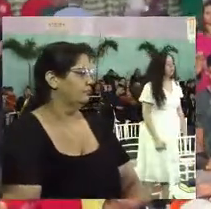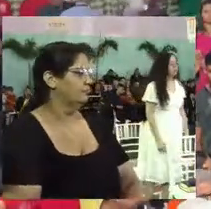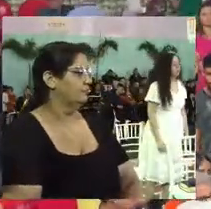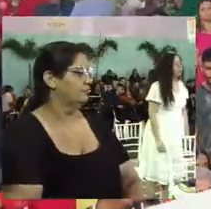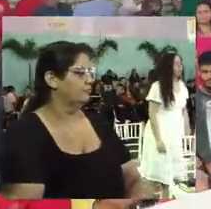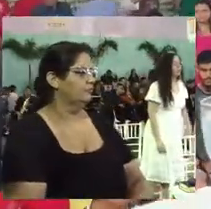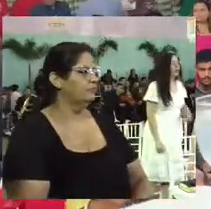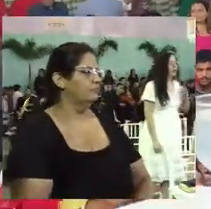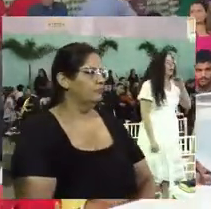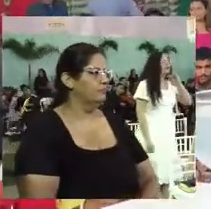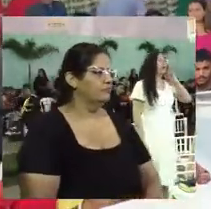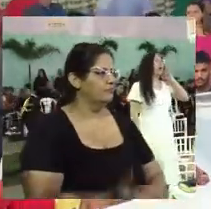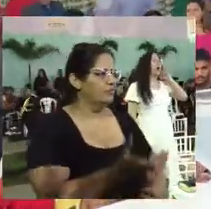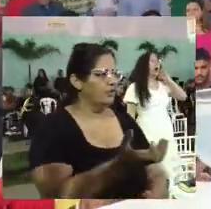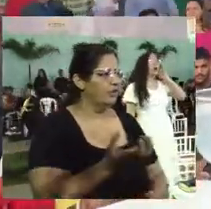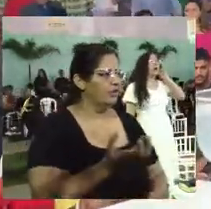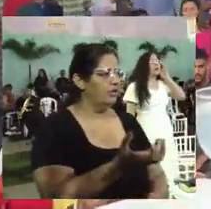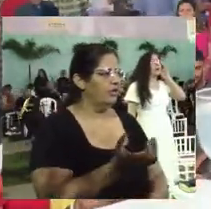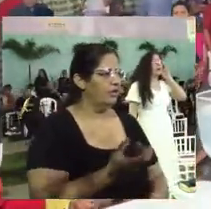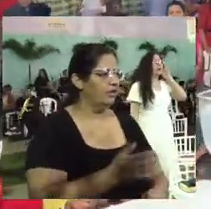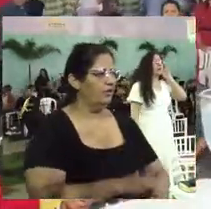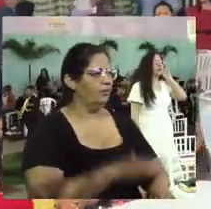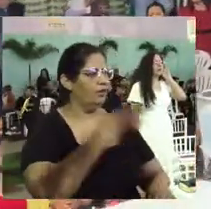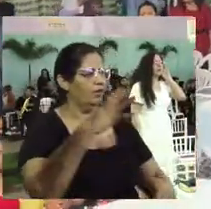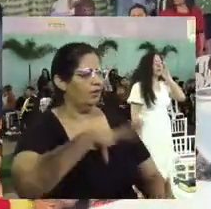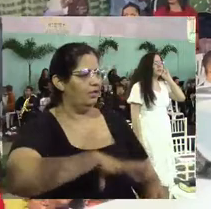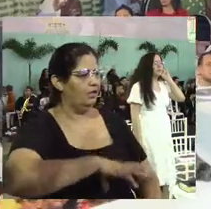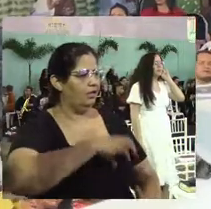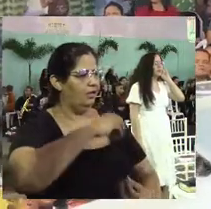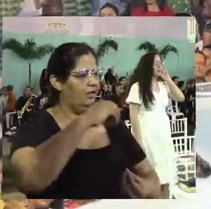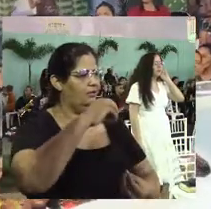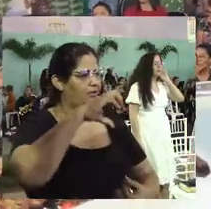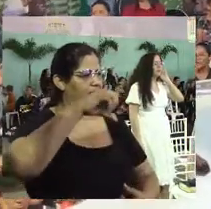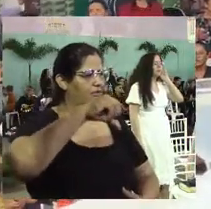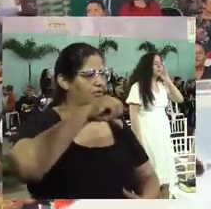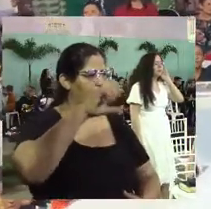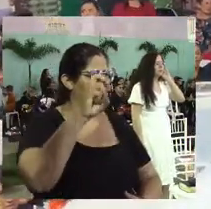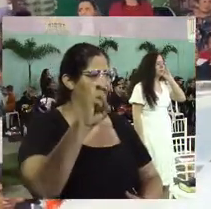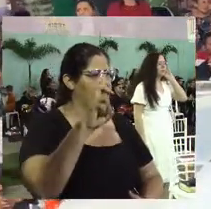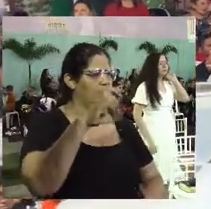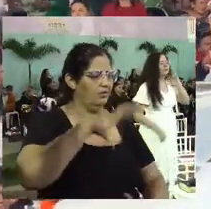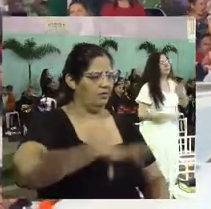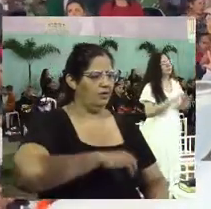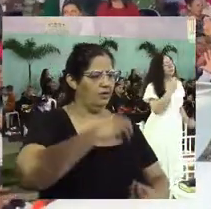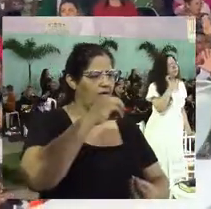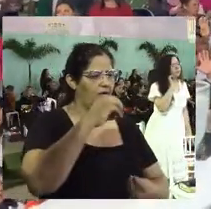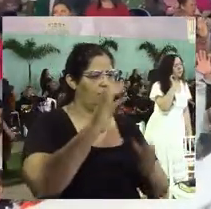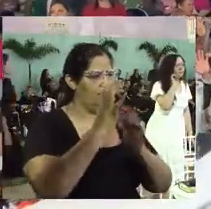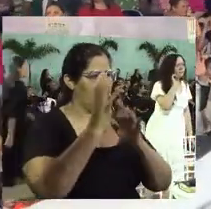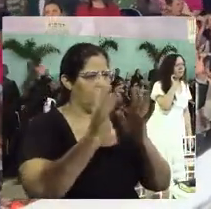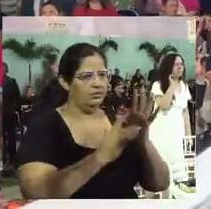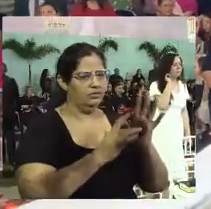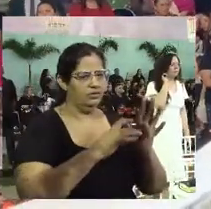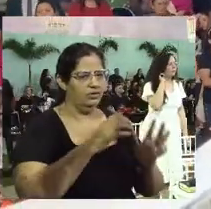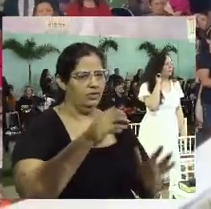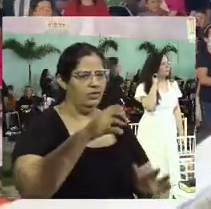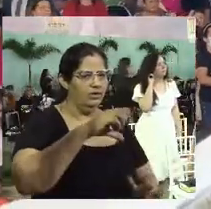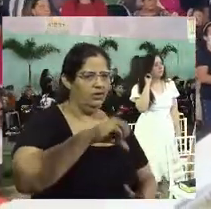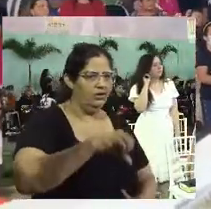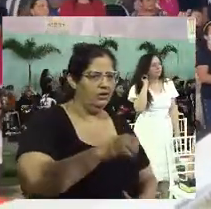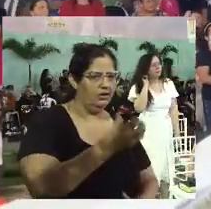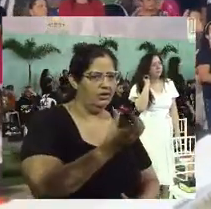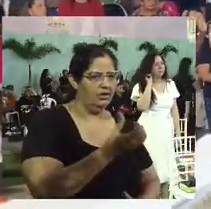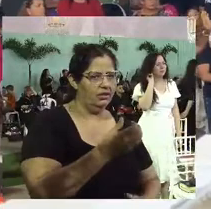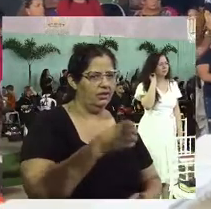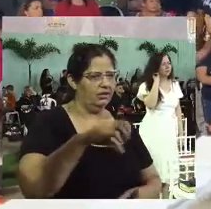mais almas 95 almas para Jesus Cristo 96 lá vem